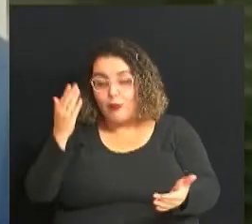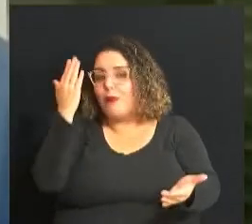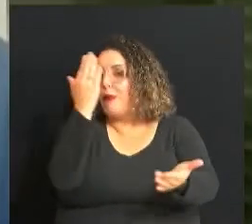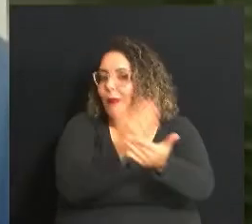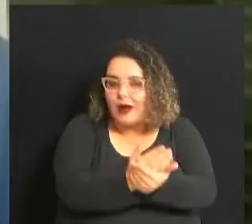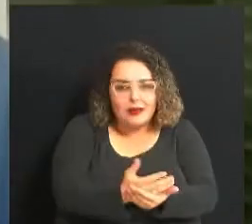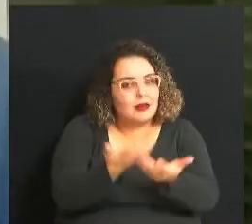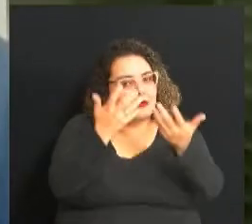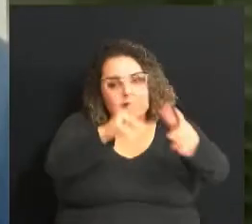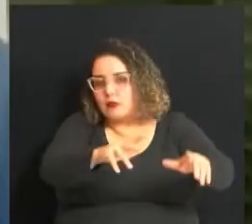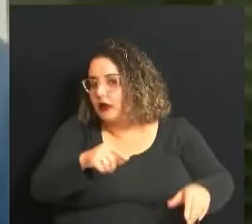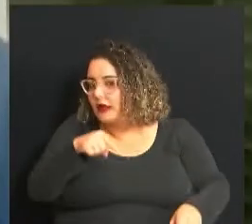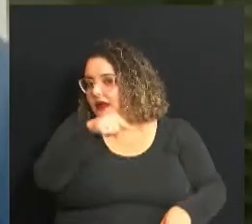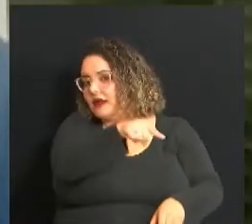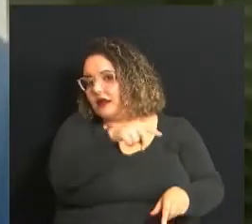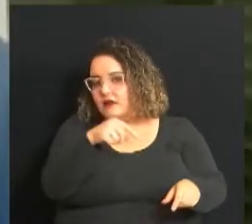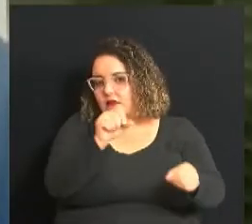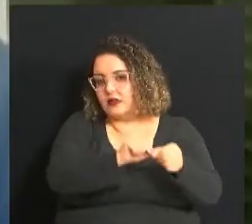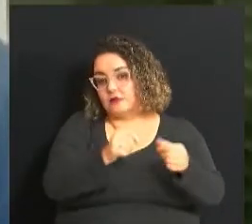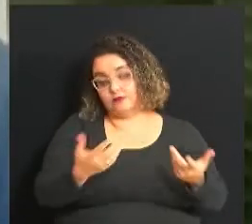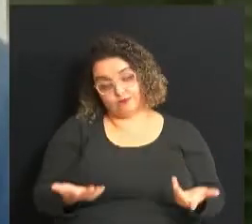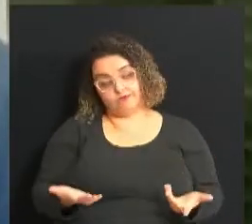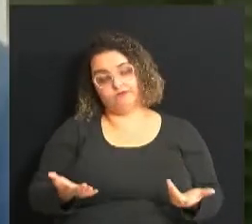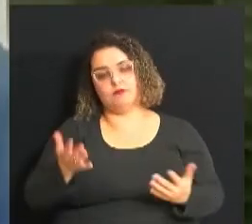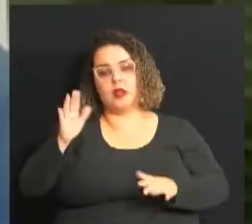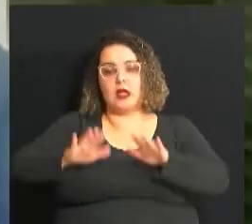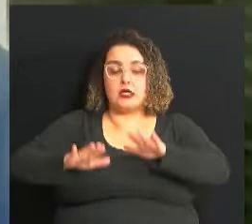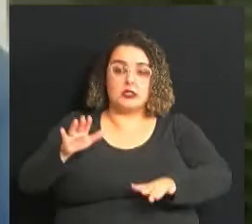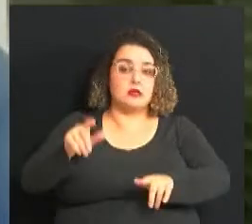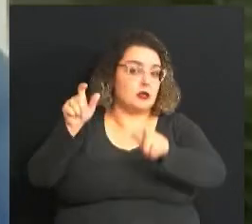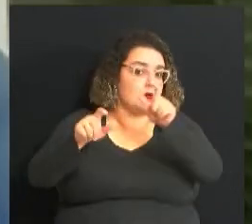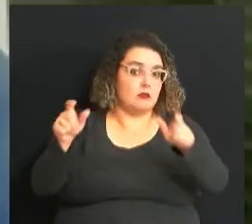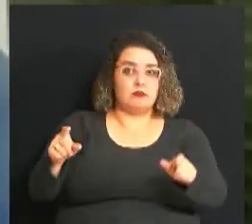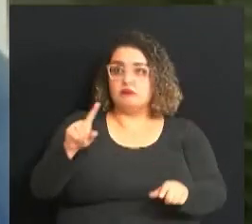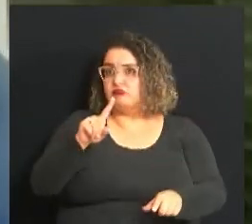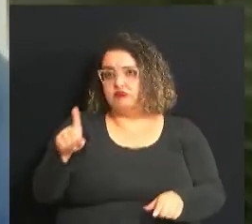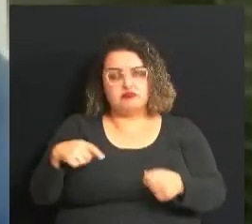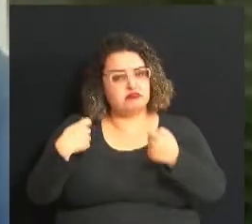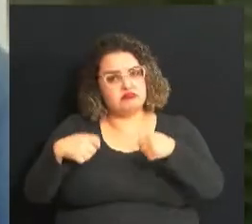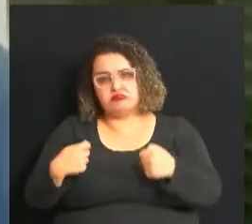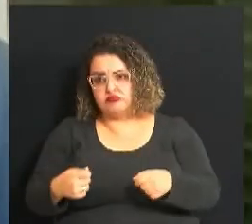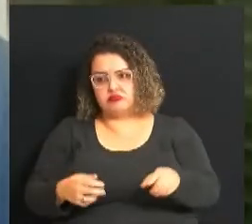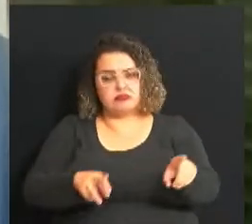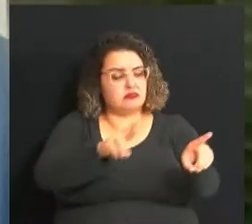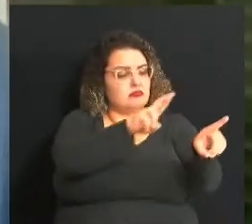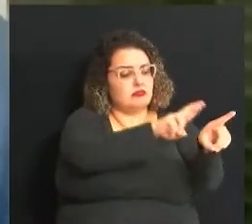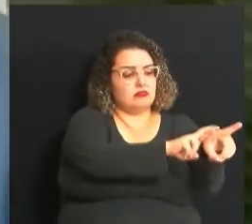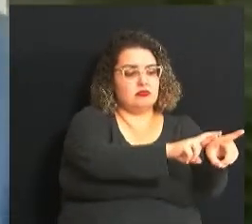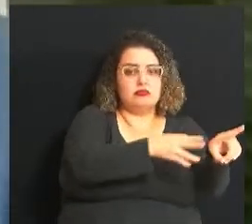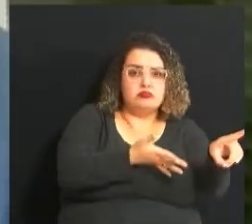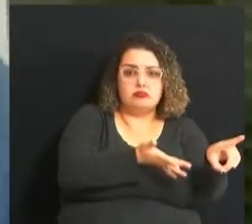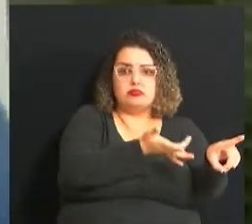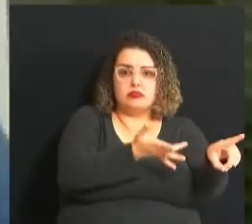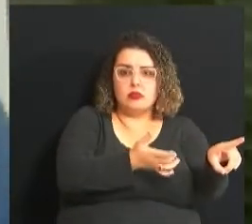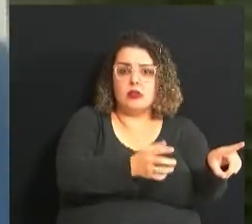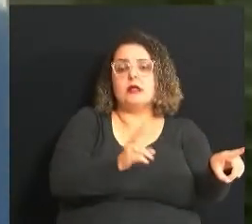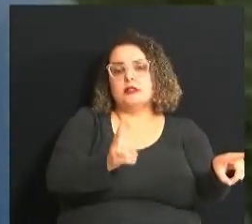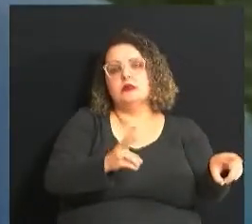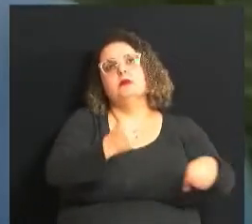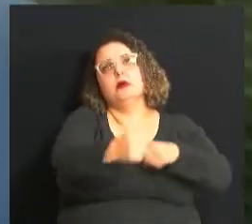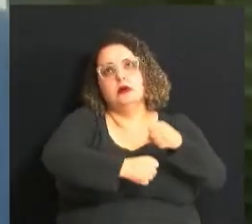questão. Talvez existam homens que não precisem ser submetidos a toques anuais, que é o que a gente faz